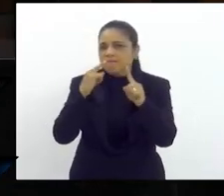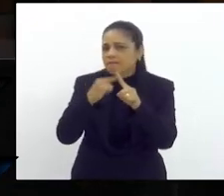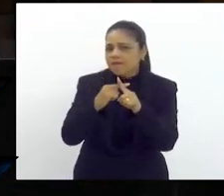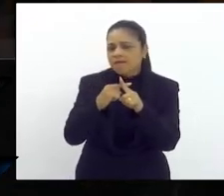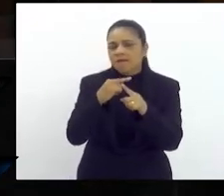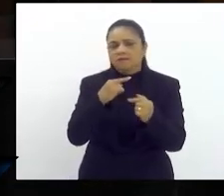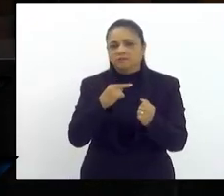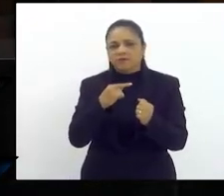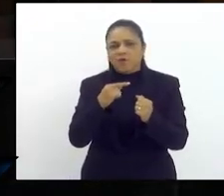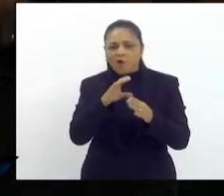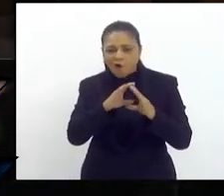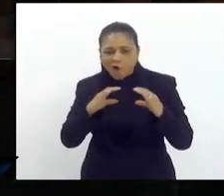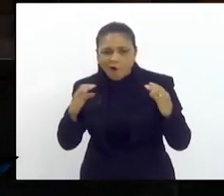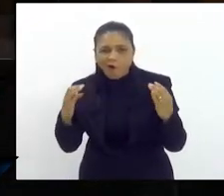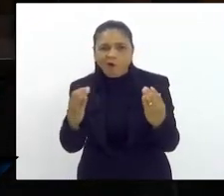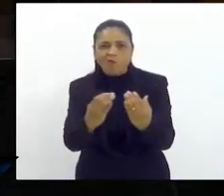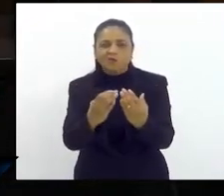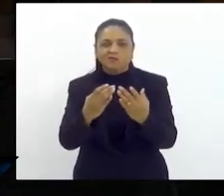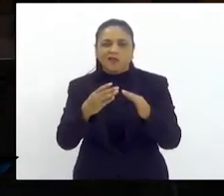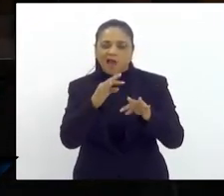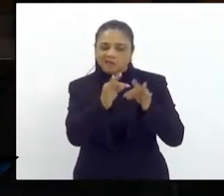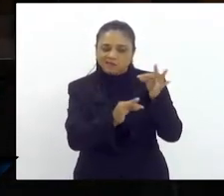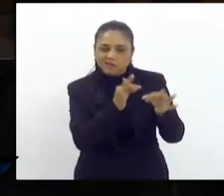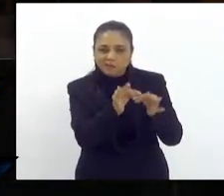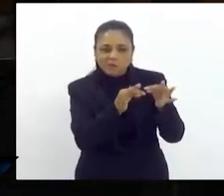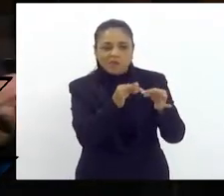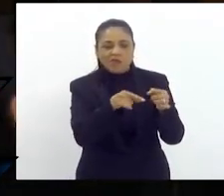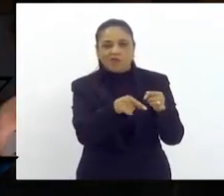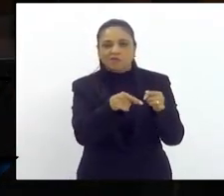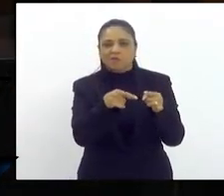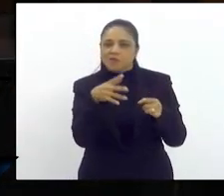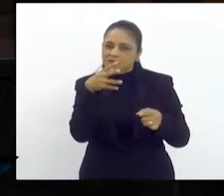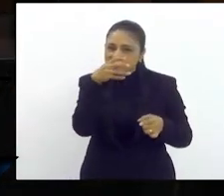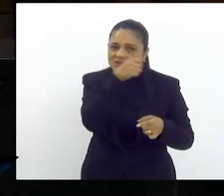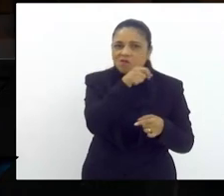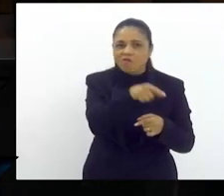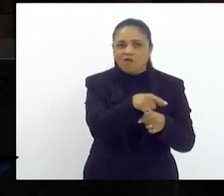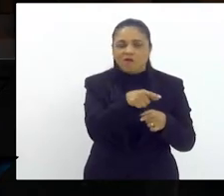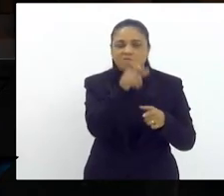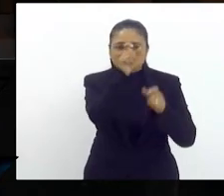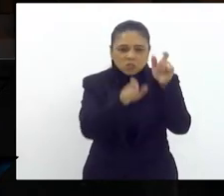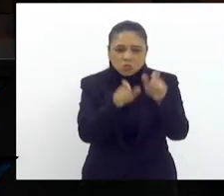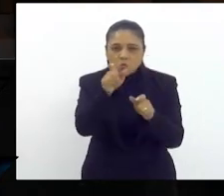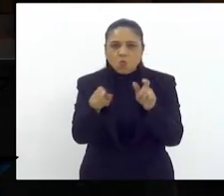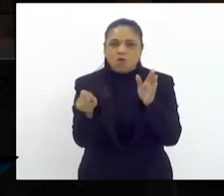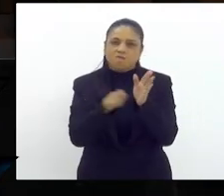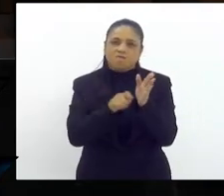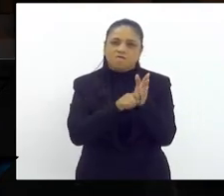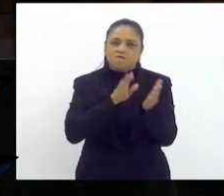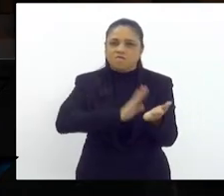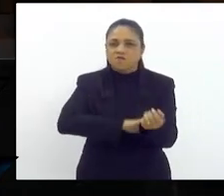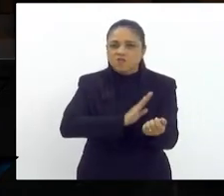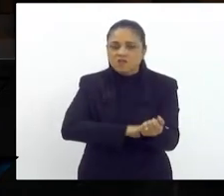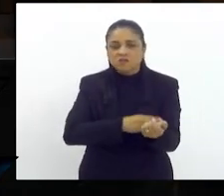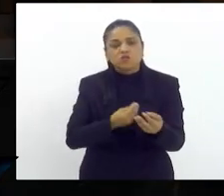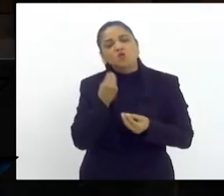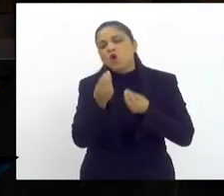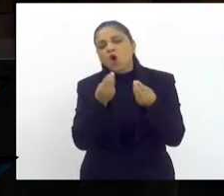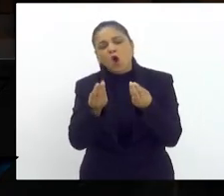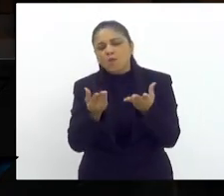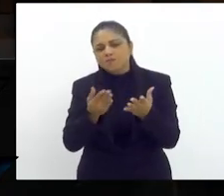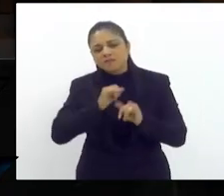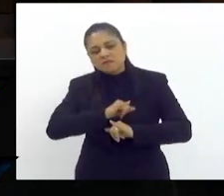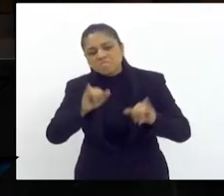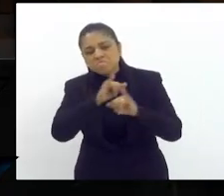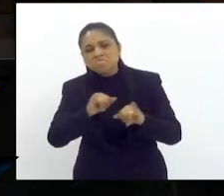em comunidades terapêuticas para recuperar o drogado e como é que a imprensa